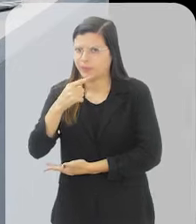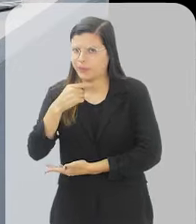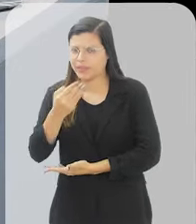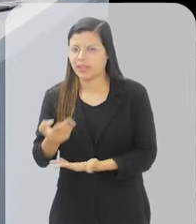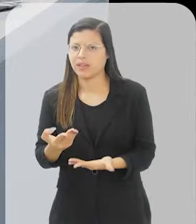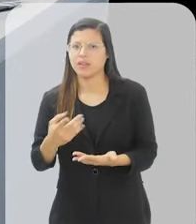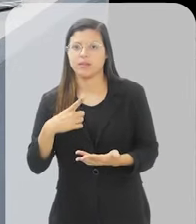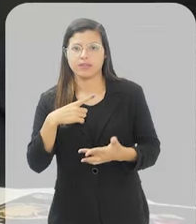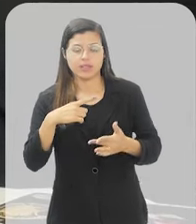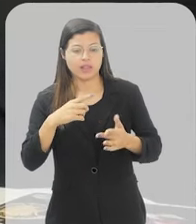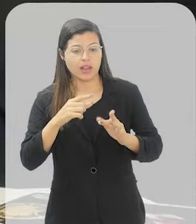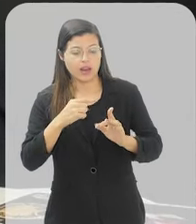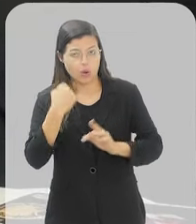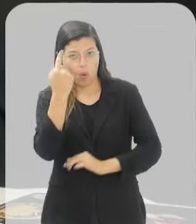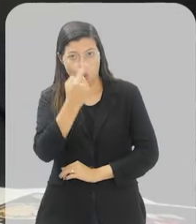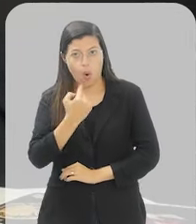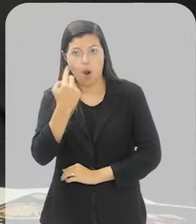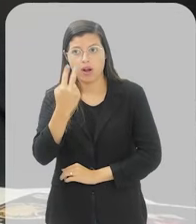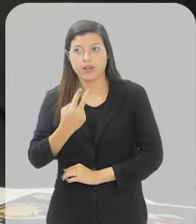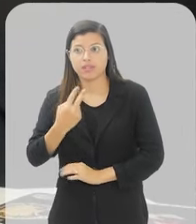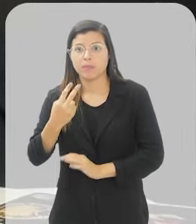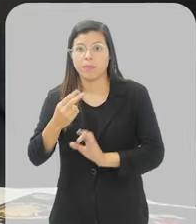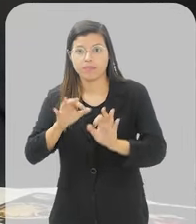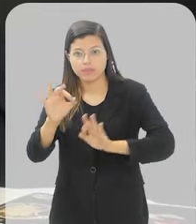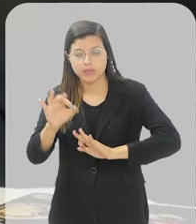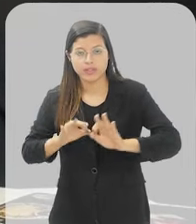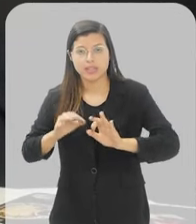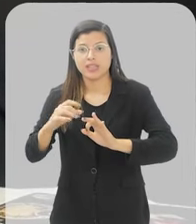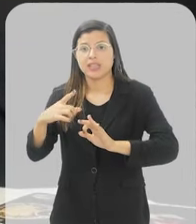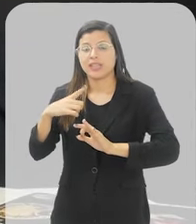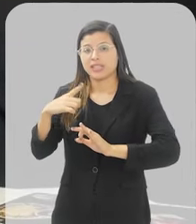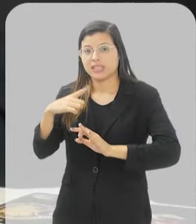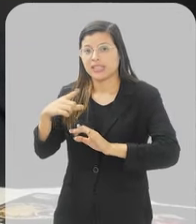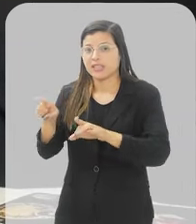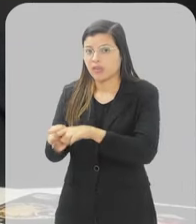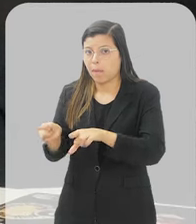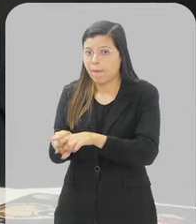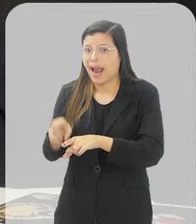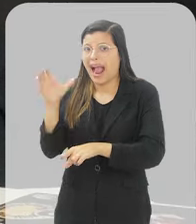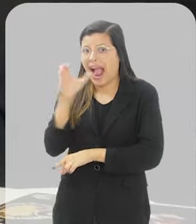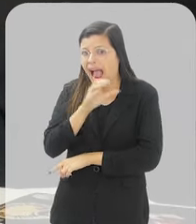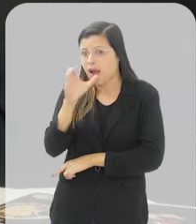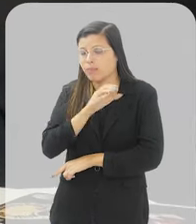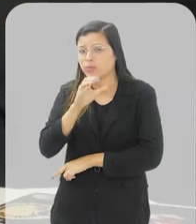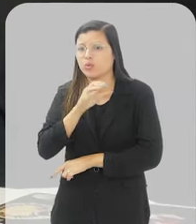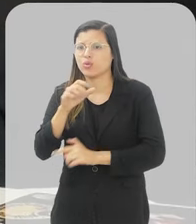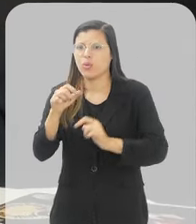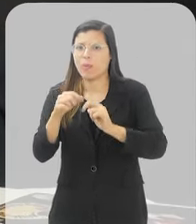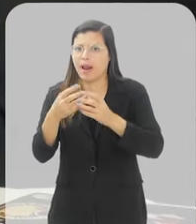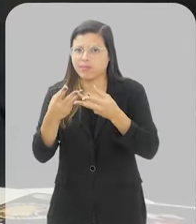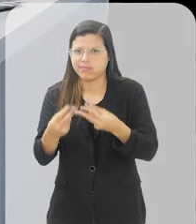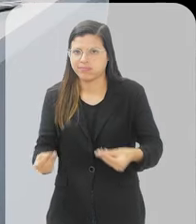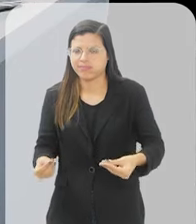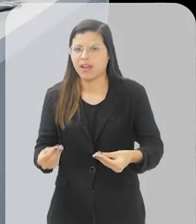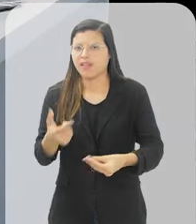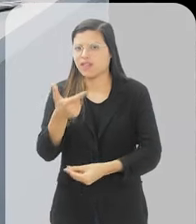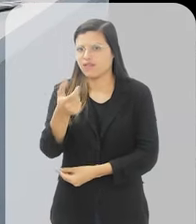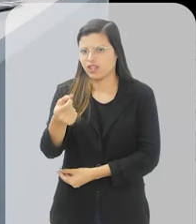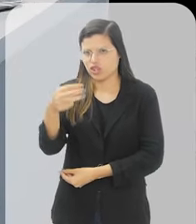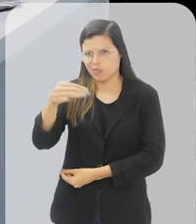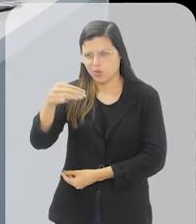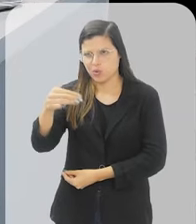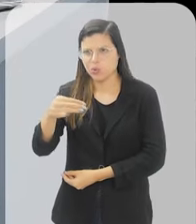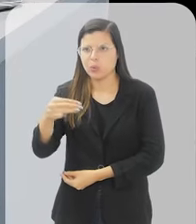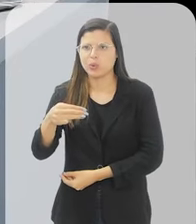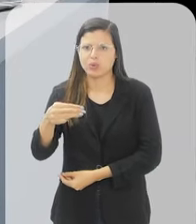horas para montar. Sim. E, no entanto, tem menos de uma hora para desmontar. Sim, para desmontar é 20 minutos.